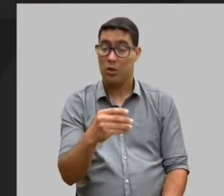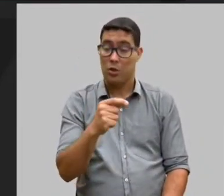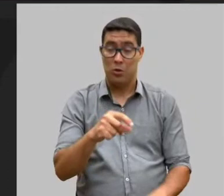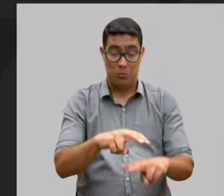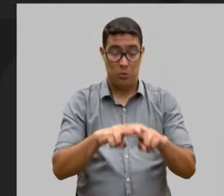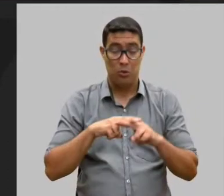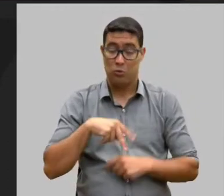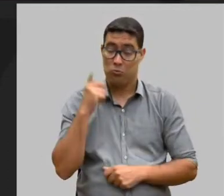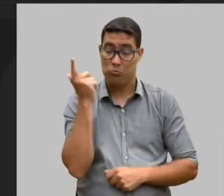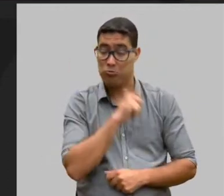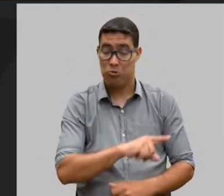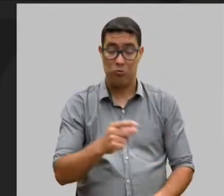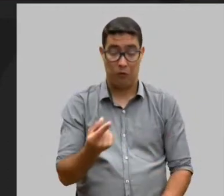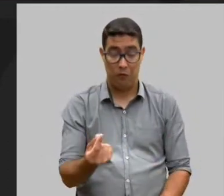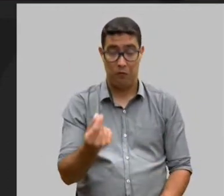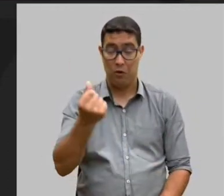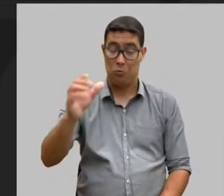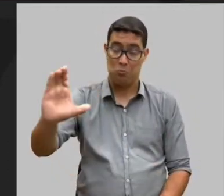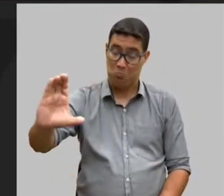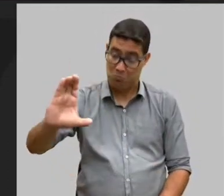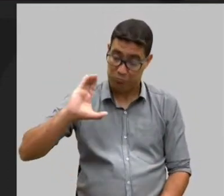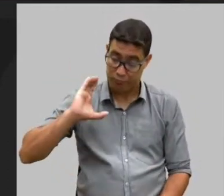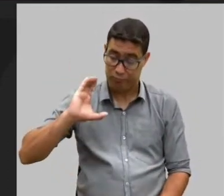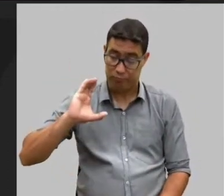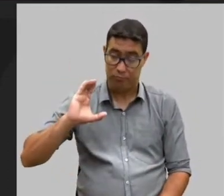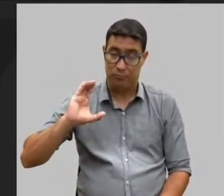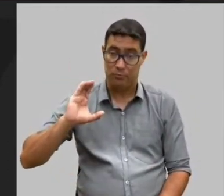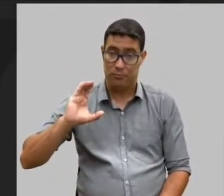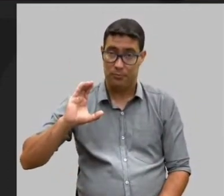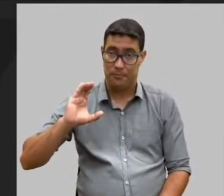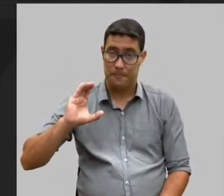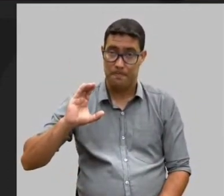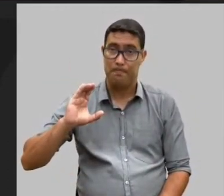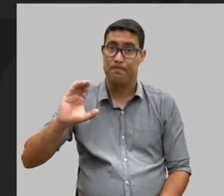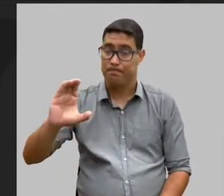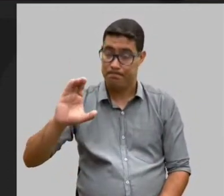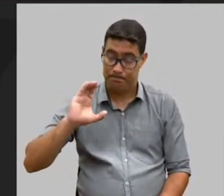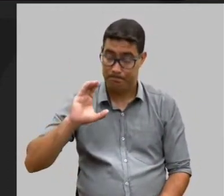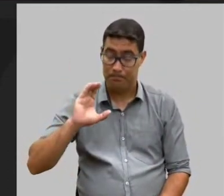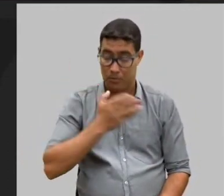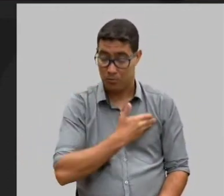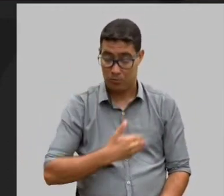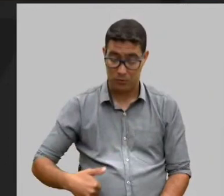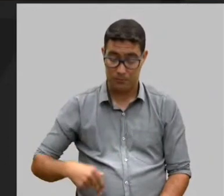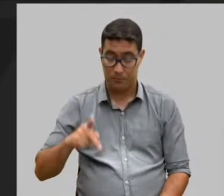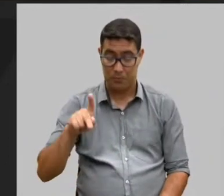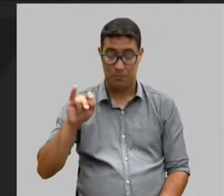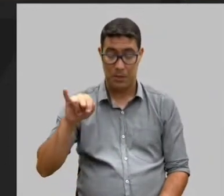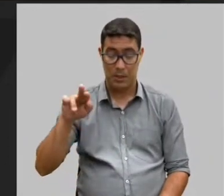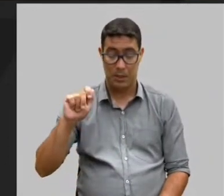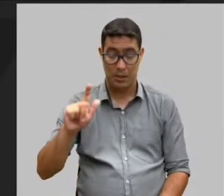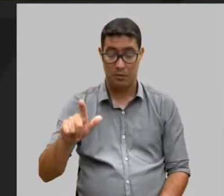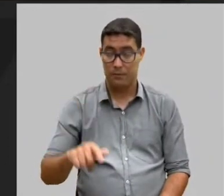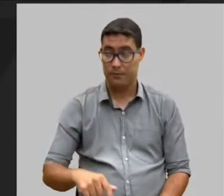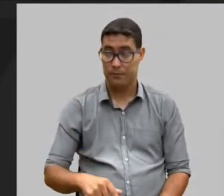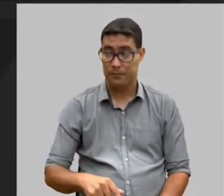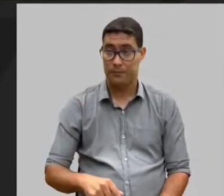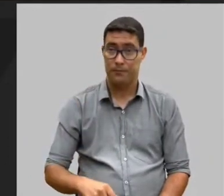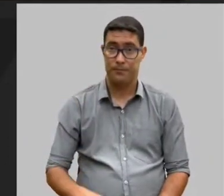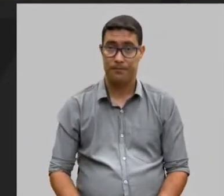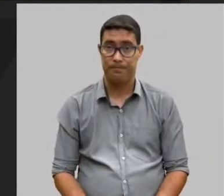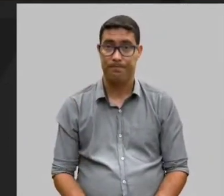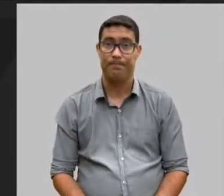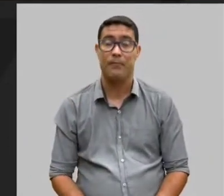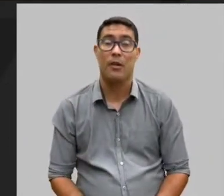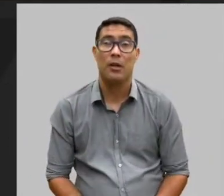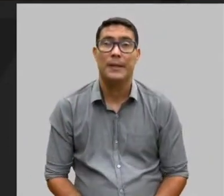de restituição para para governo Pimentel bom aí pode passar de pro